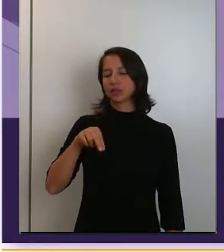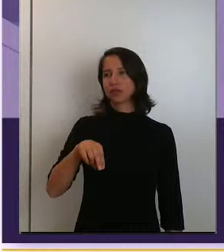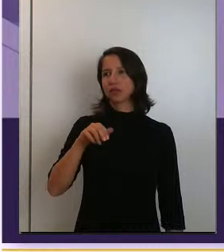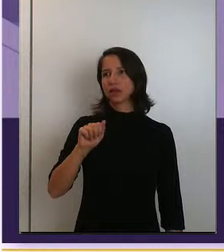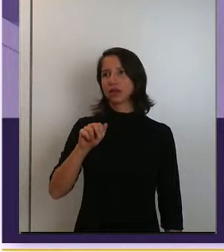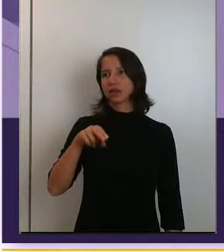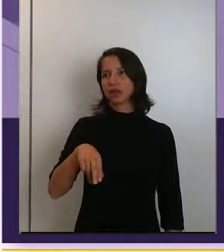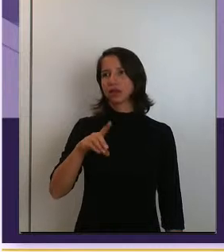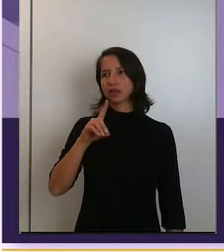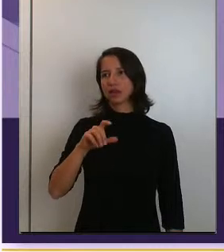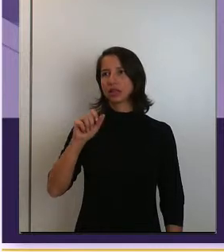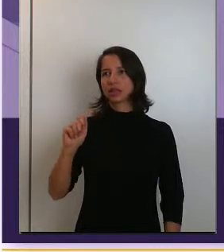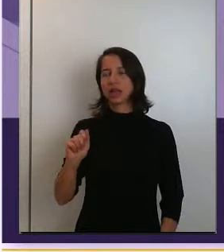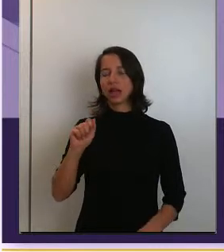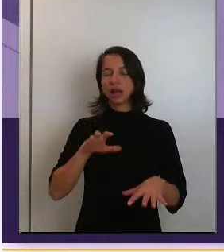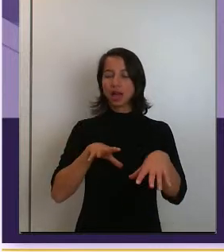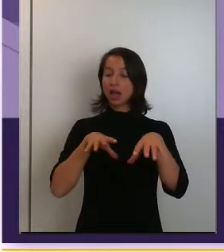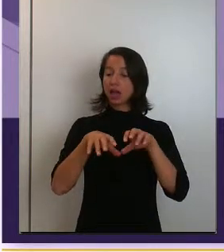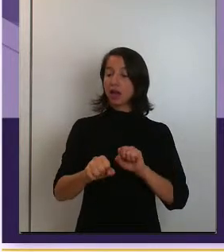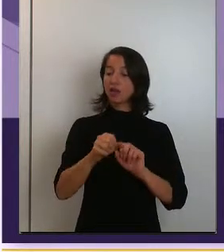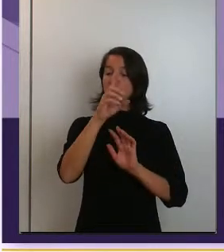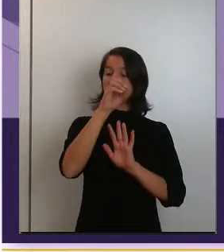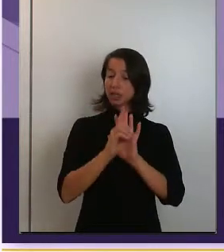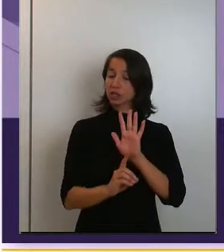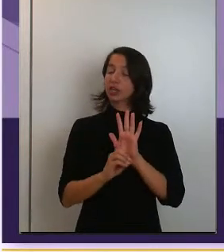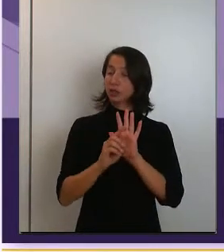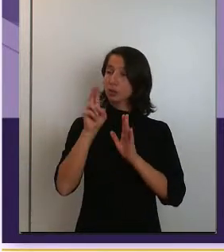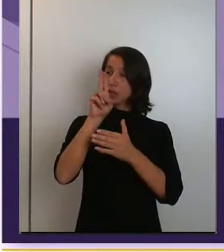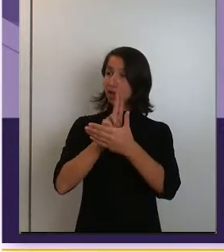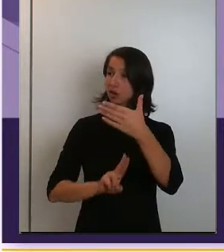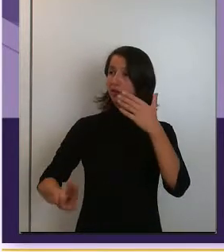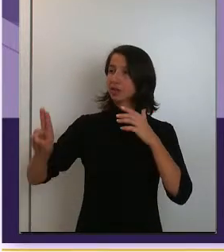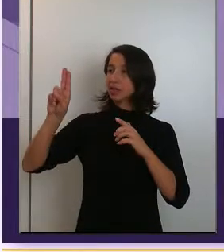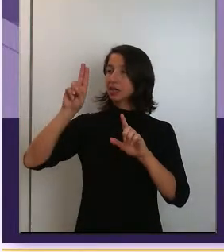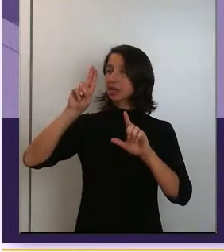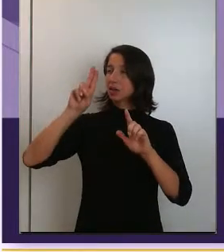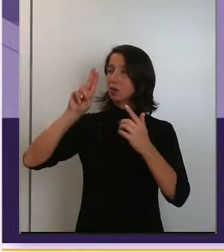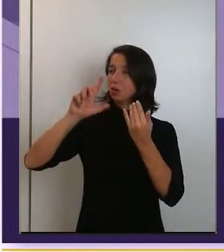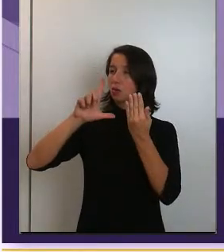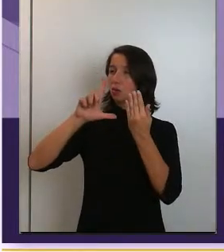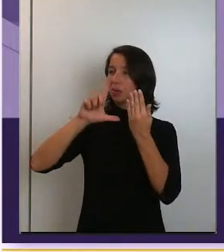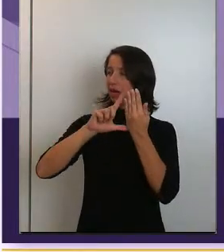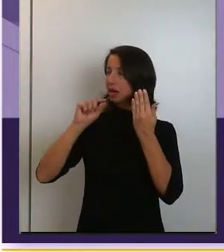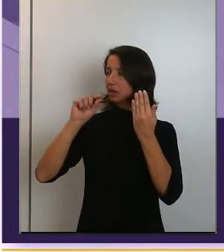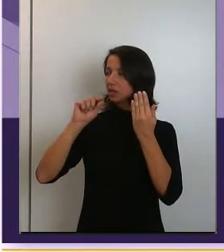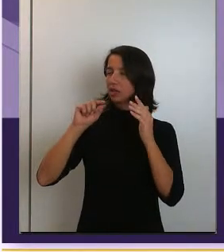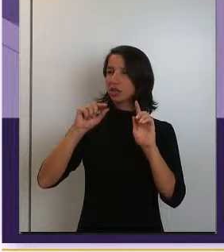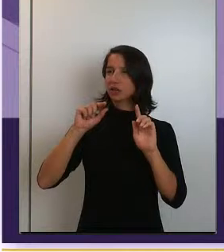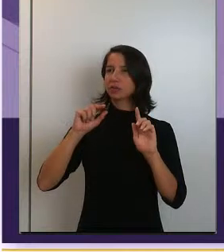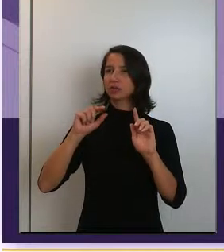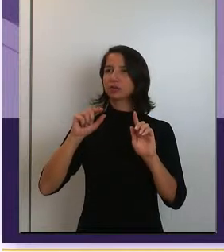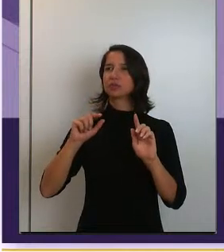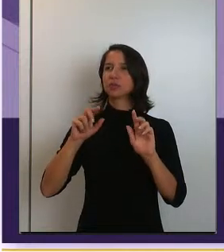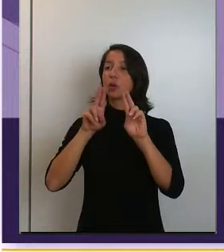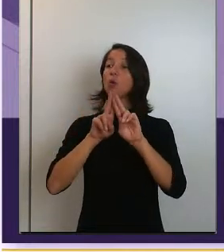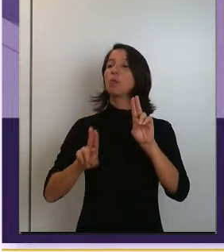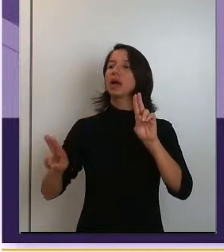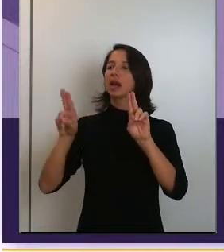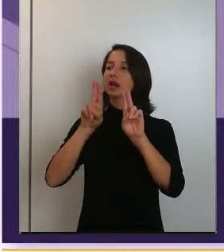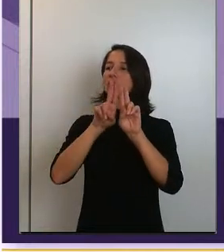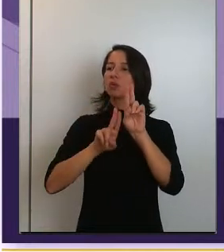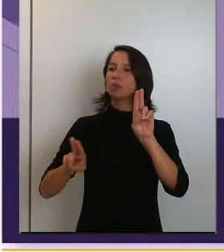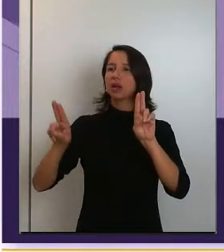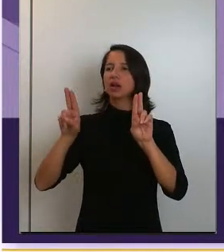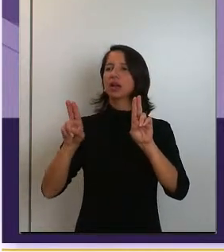possui graduação em Direito pela Universidade Federal de Uberlândia, é procuradora do Trabalho no Ministério Público do Trabalho e atua como